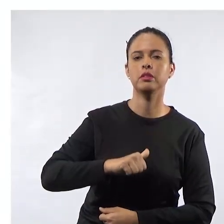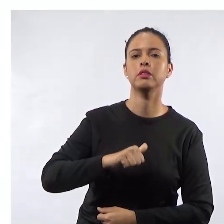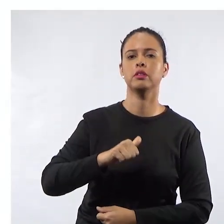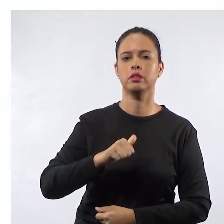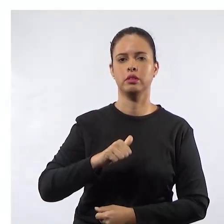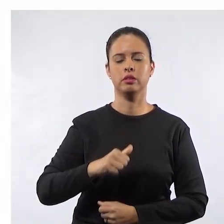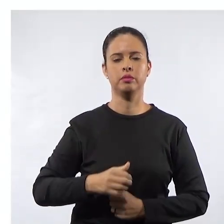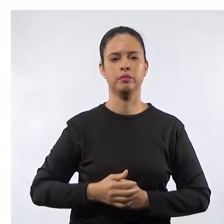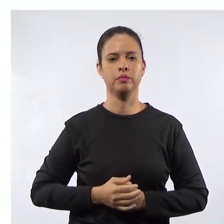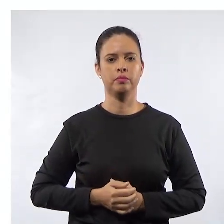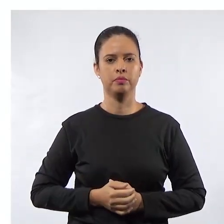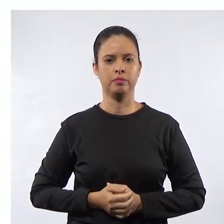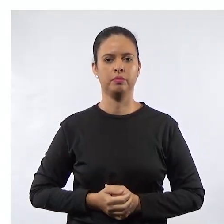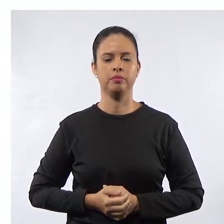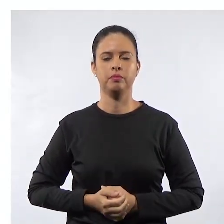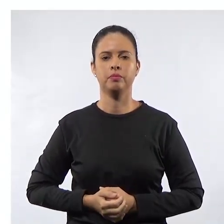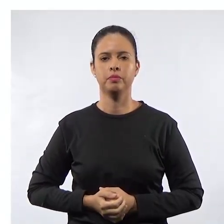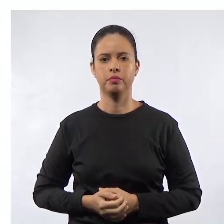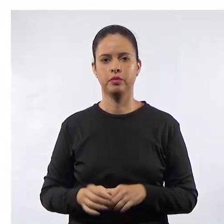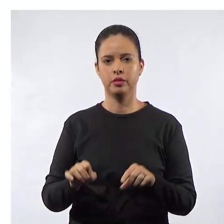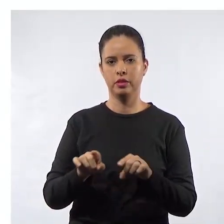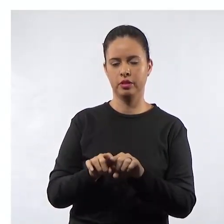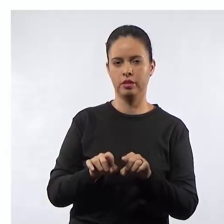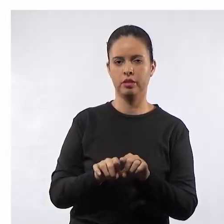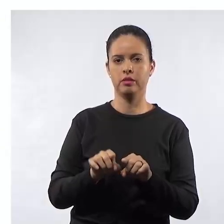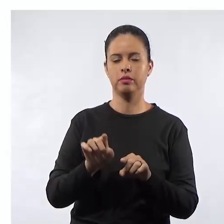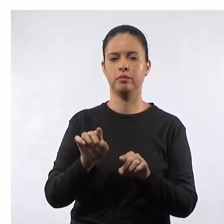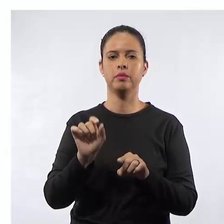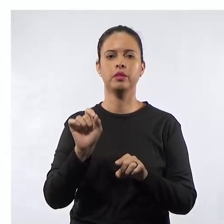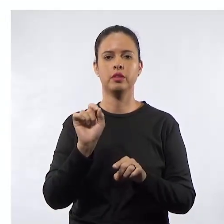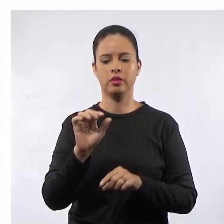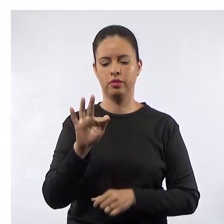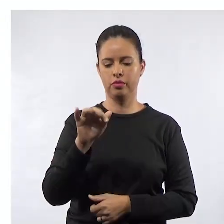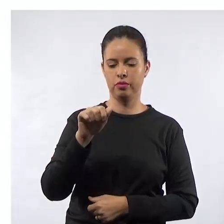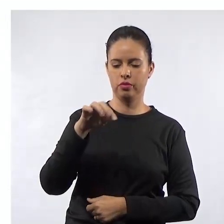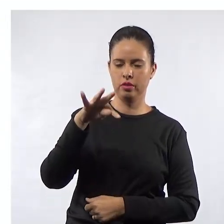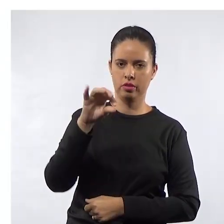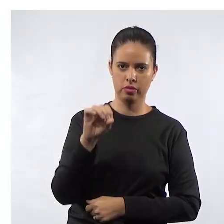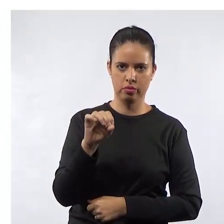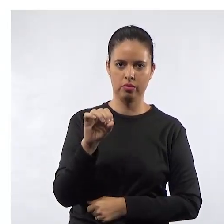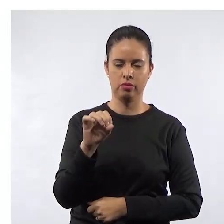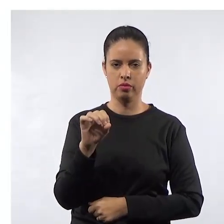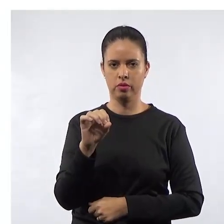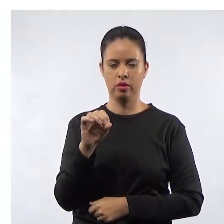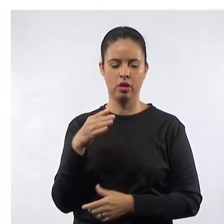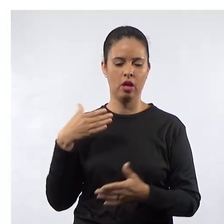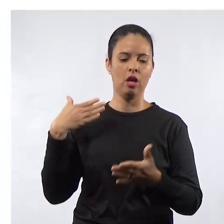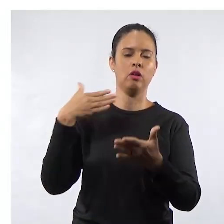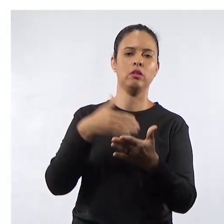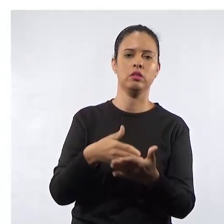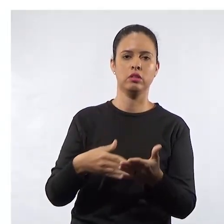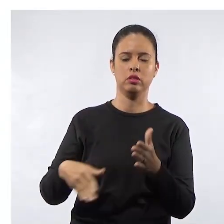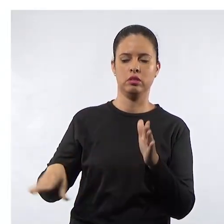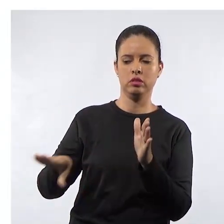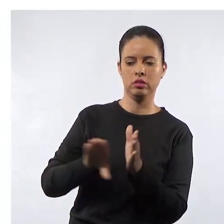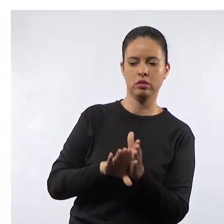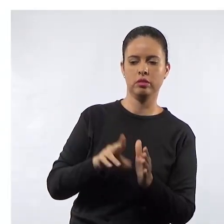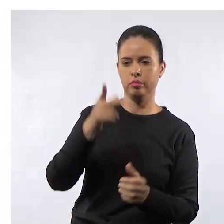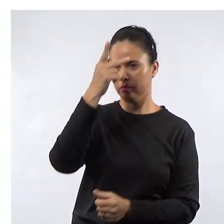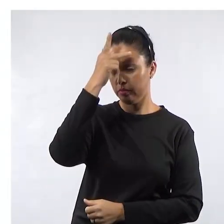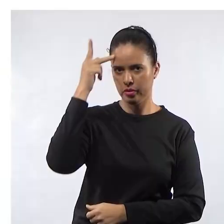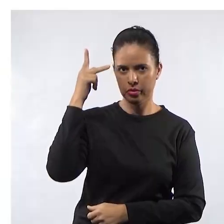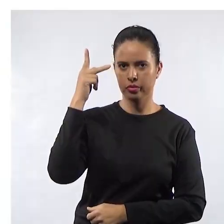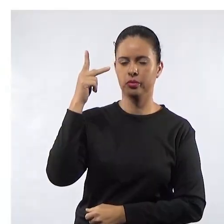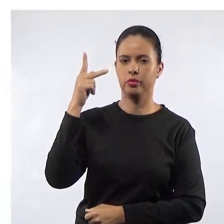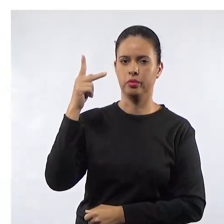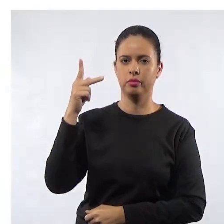situação ali que está inadequada, nesse sentido, tá? Então, quando o fato alcança, machuca uma pessoa, chama-se